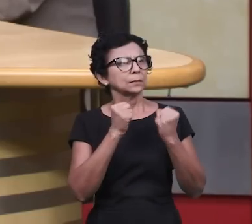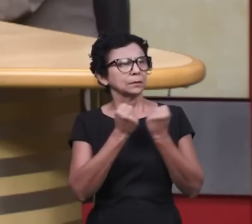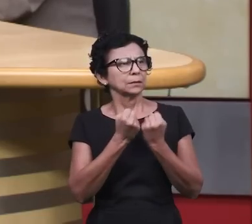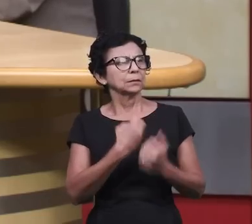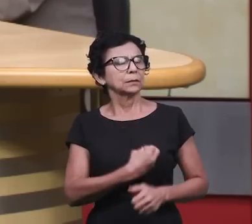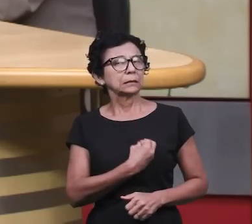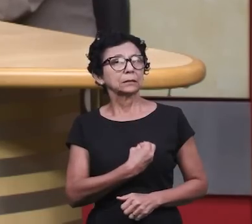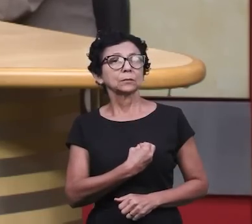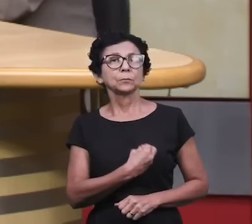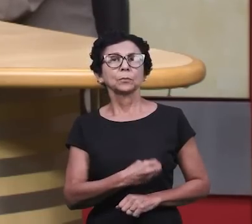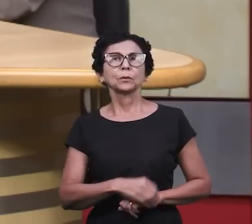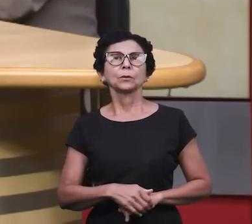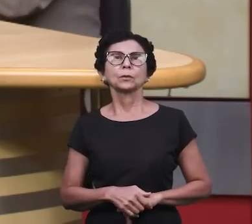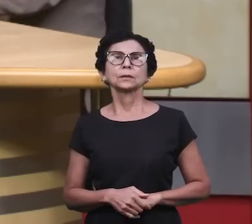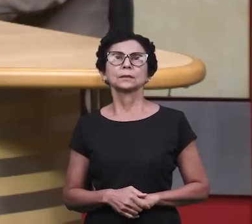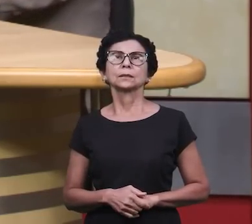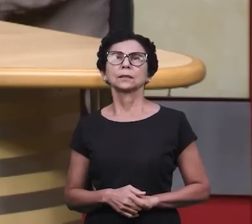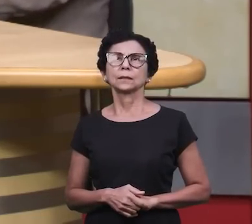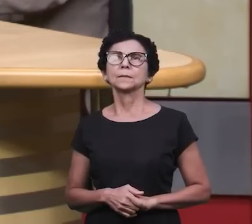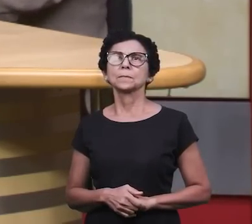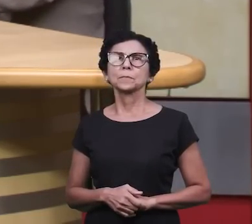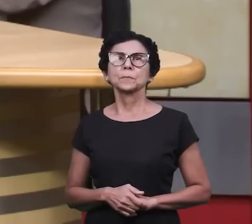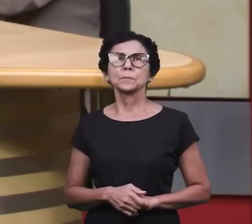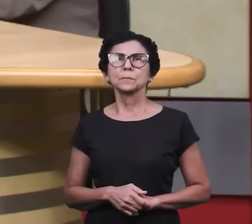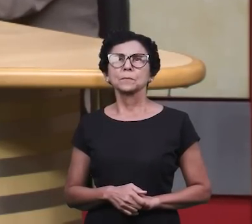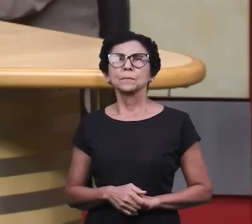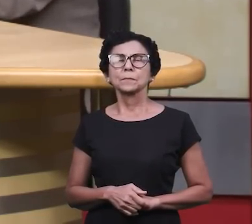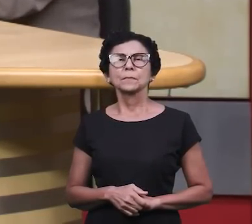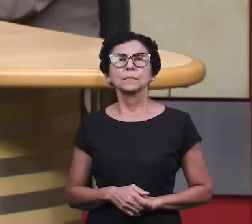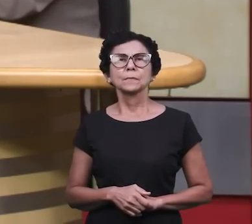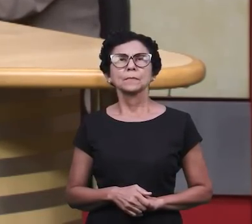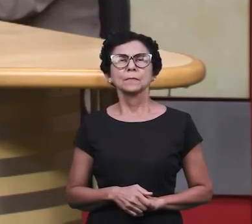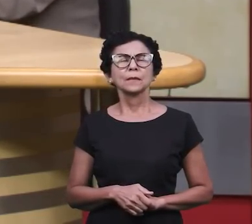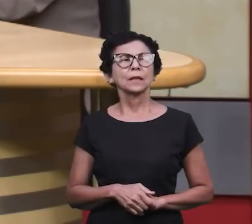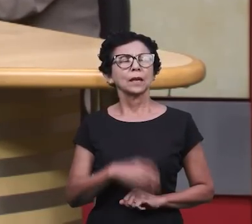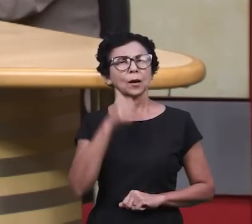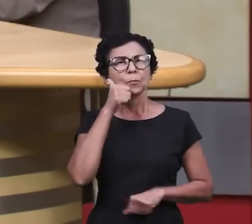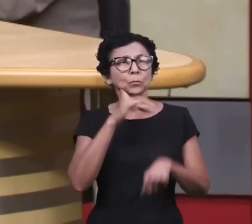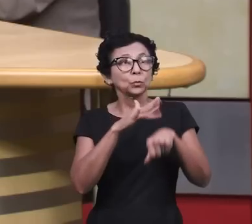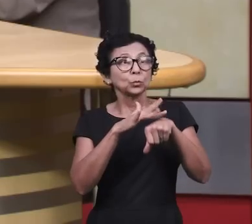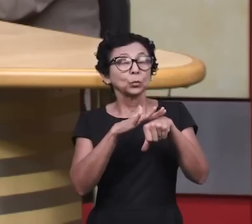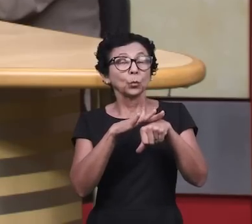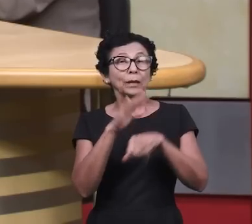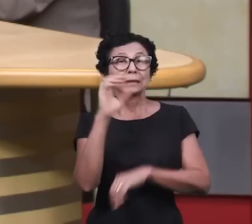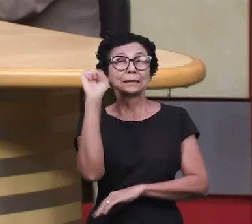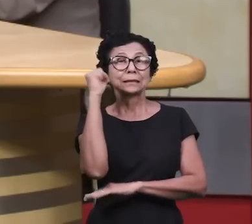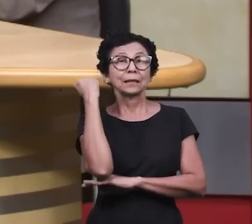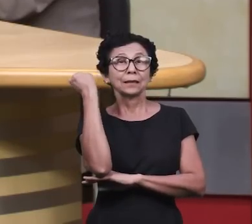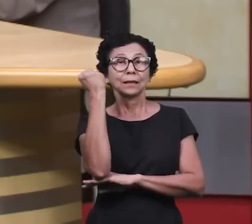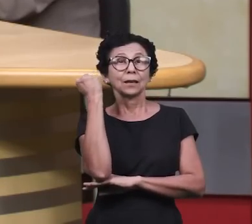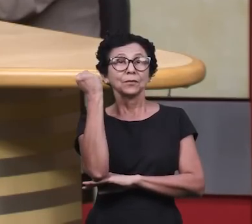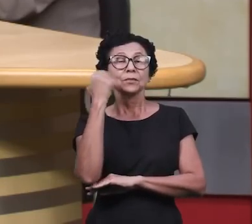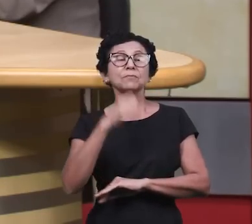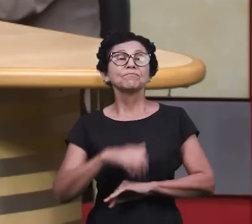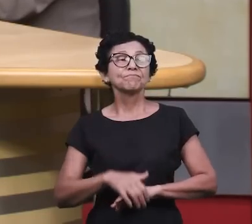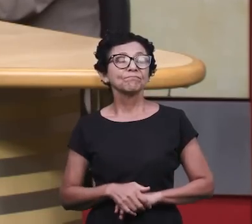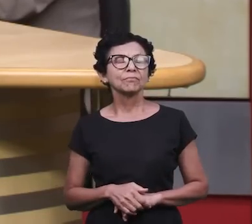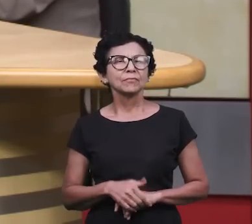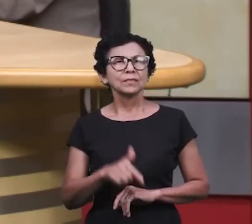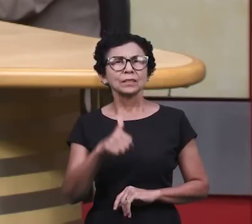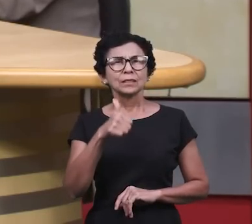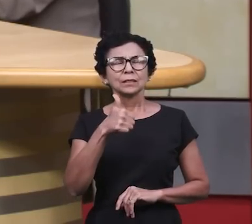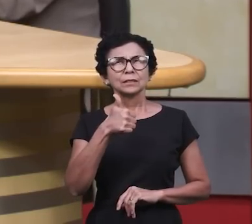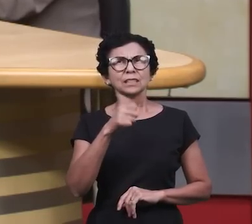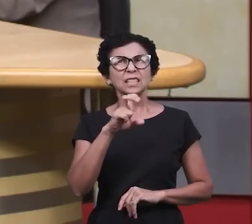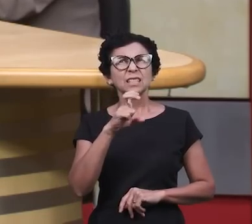tinha... Esposa do Zé Eduardo, né? Exato. Ela tinha tido uma doença grave há